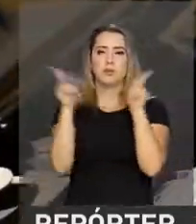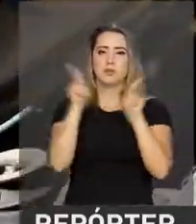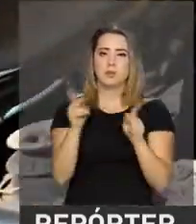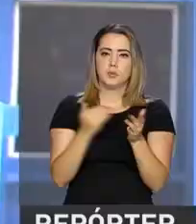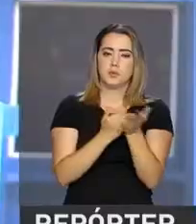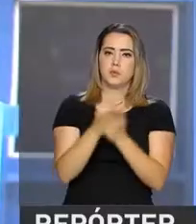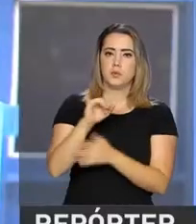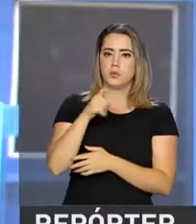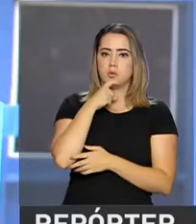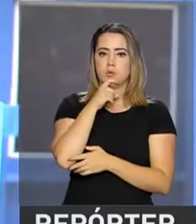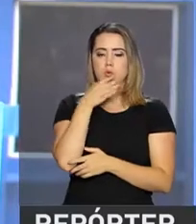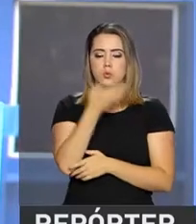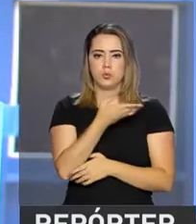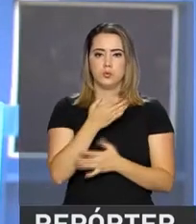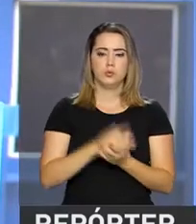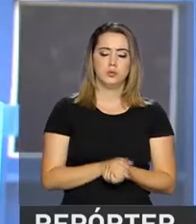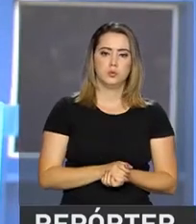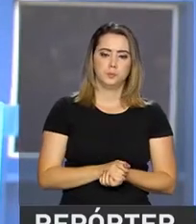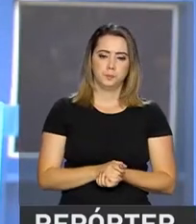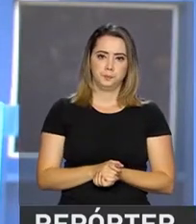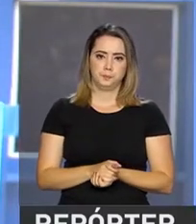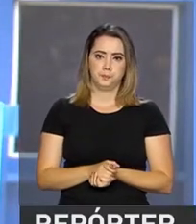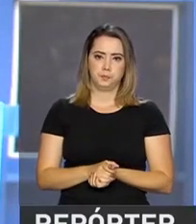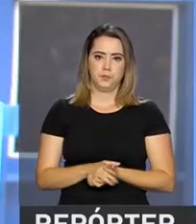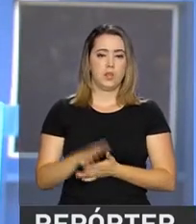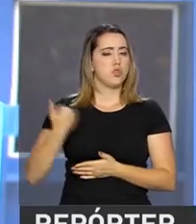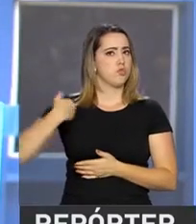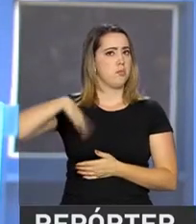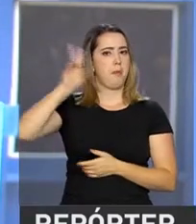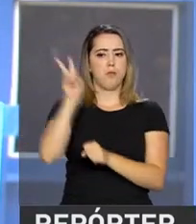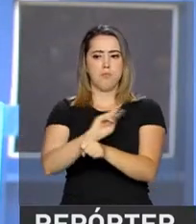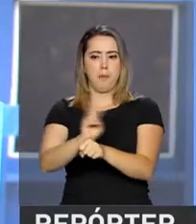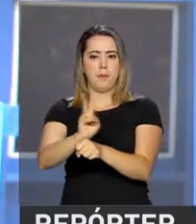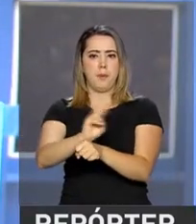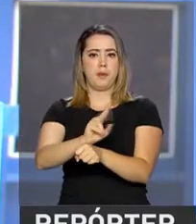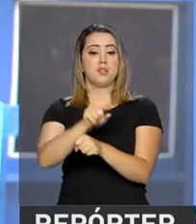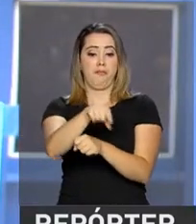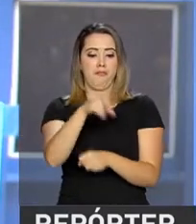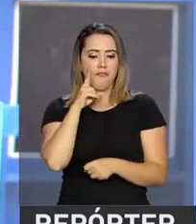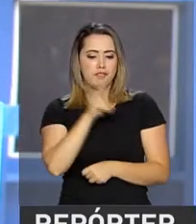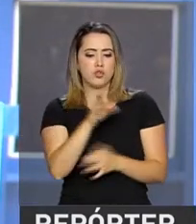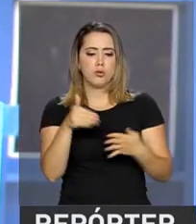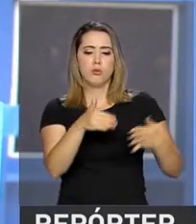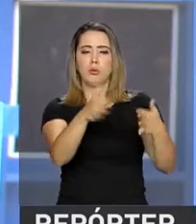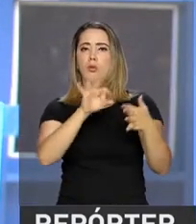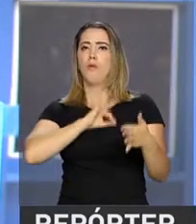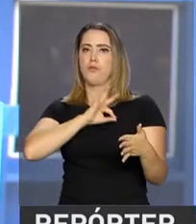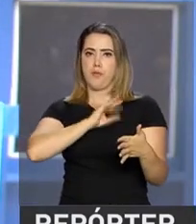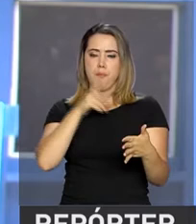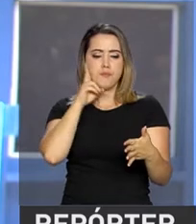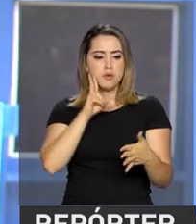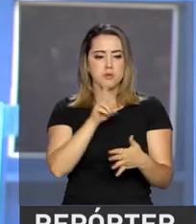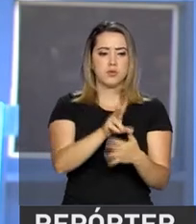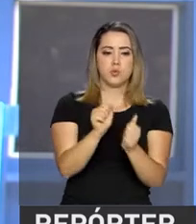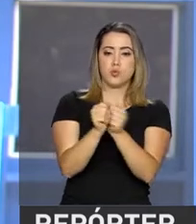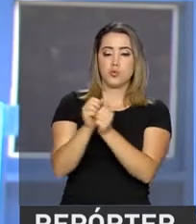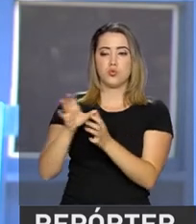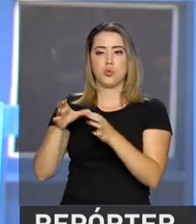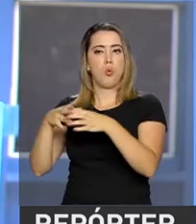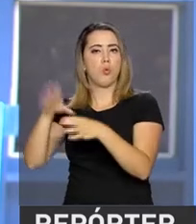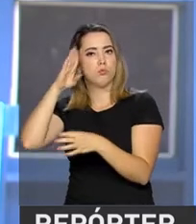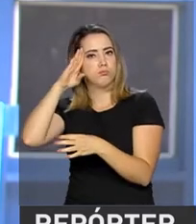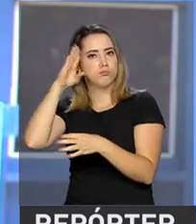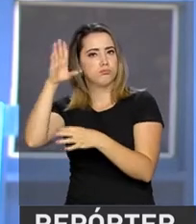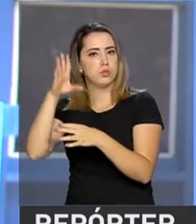deste ano. A gente reforçou o policiamento nas rodovias federais aqui do Rio, em parceria com as demais instituições. A Força Nacional tem sido um grande parceiro nosso,